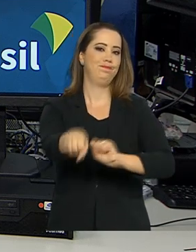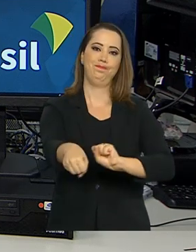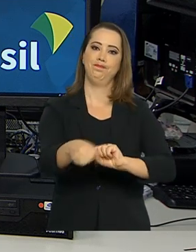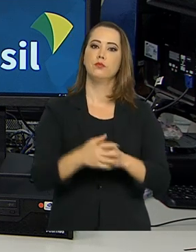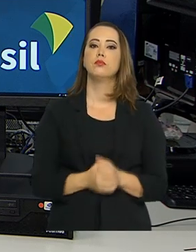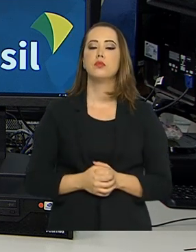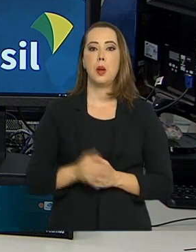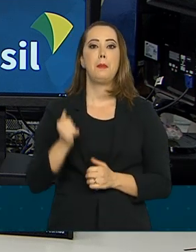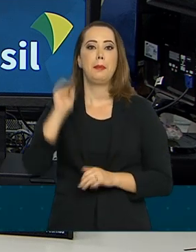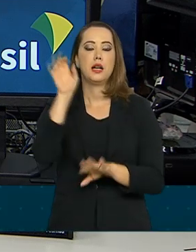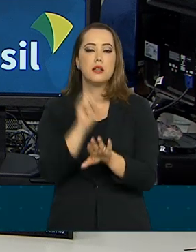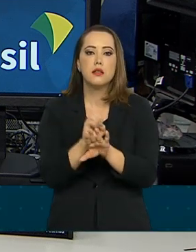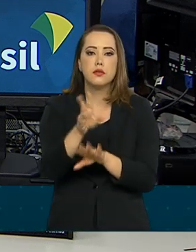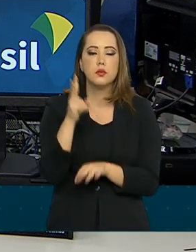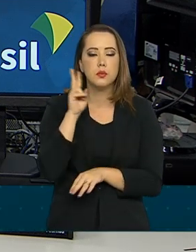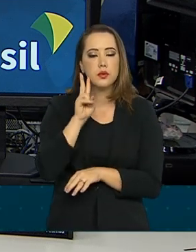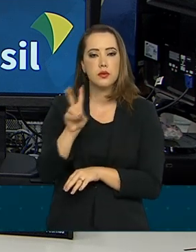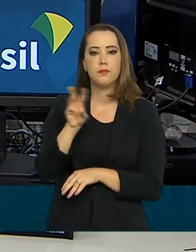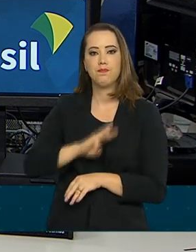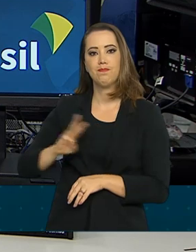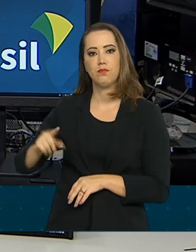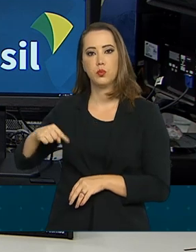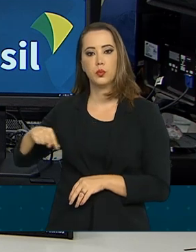Mais informações no site